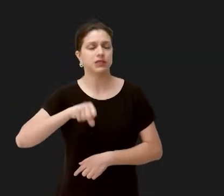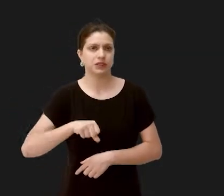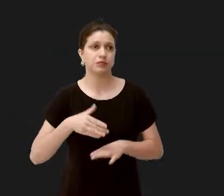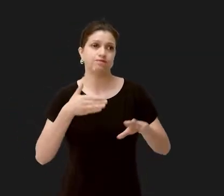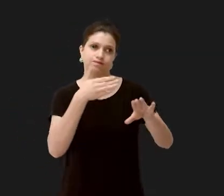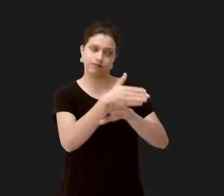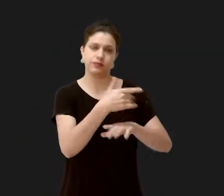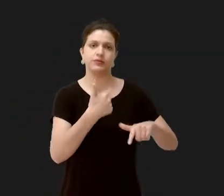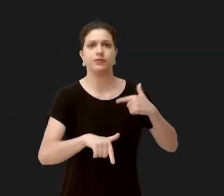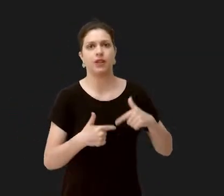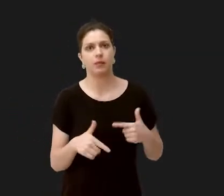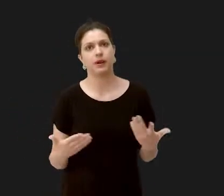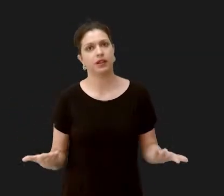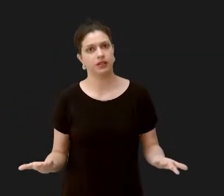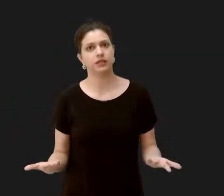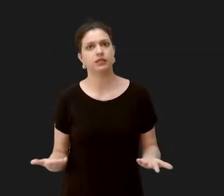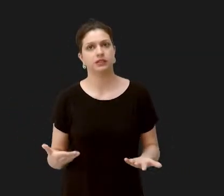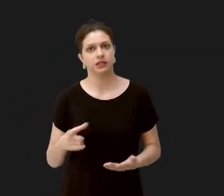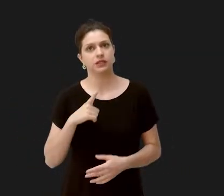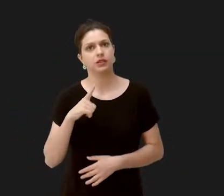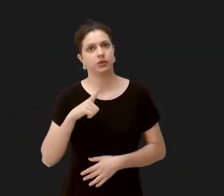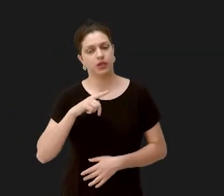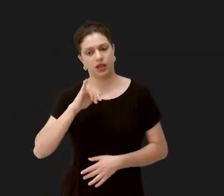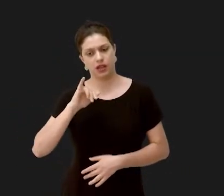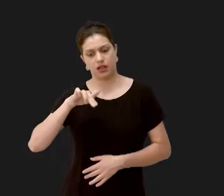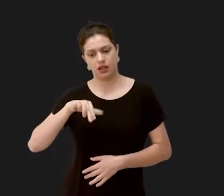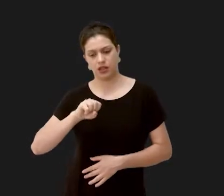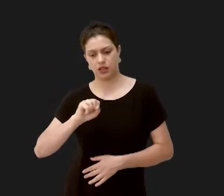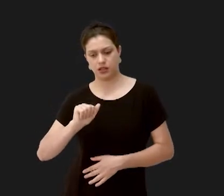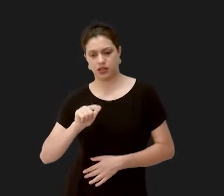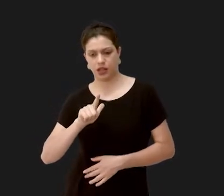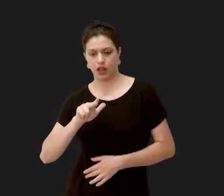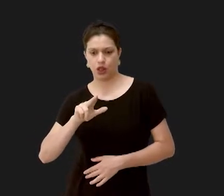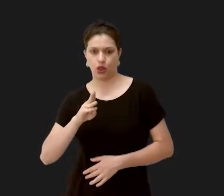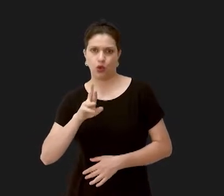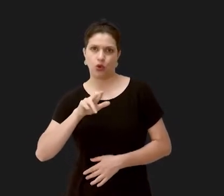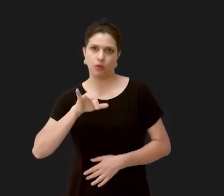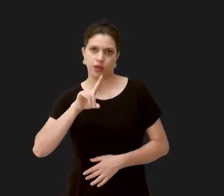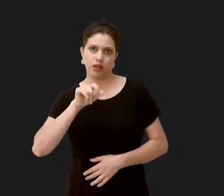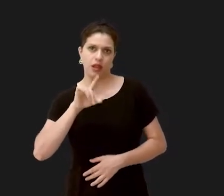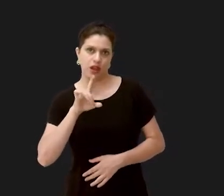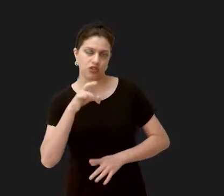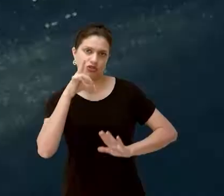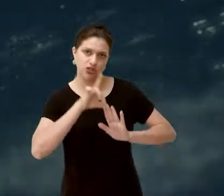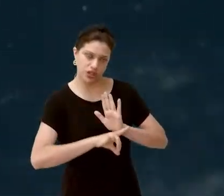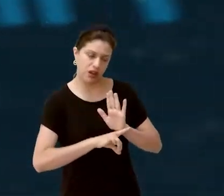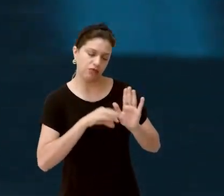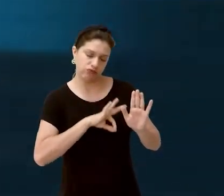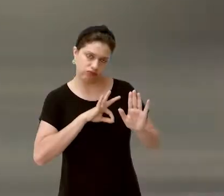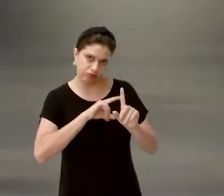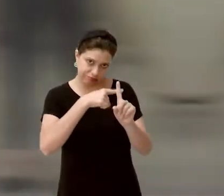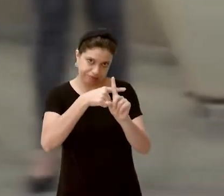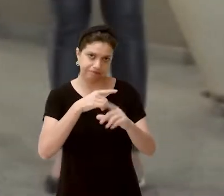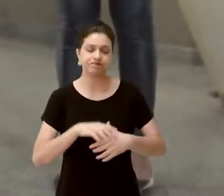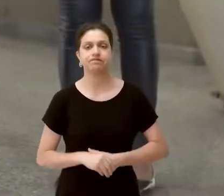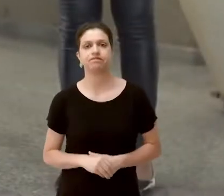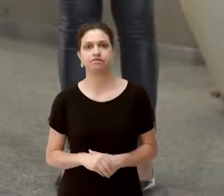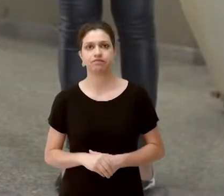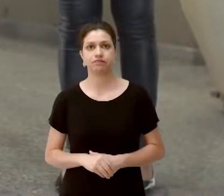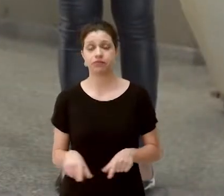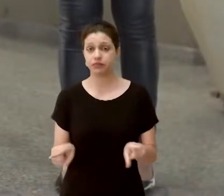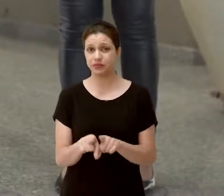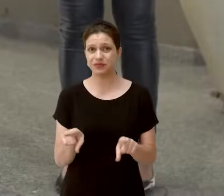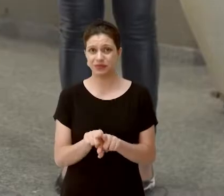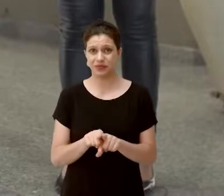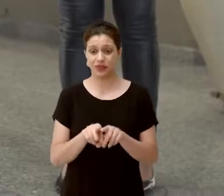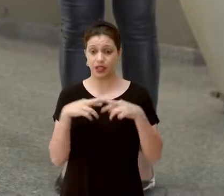ir para o fronte sem ter, pelo menos, essa questão dessa insalubridade e poder ter esse atendimento. Ainda